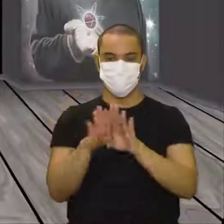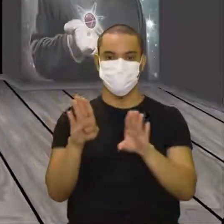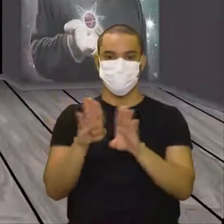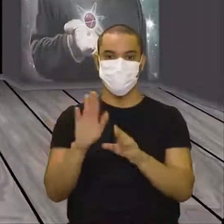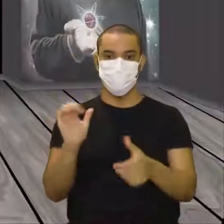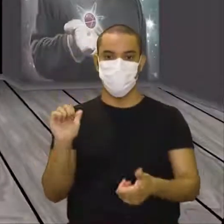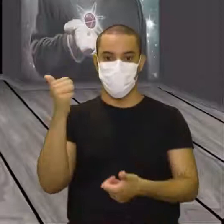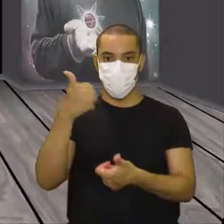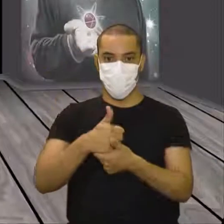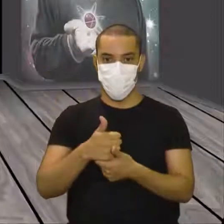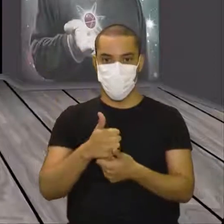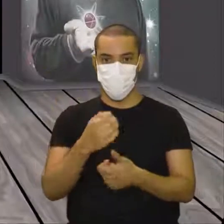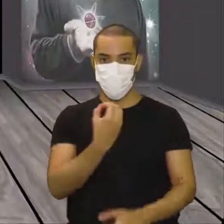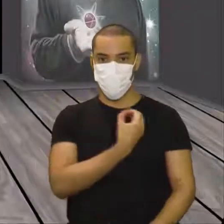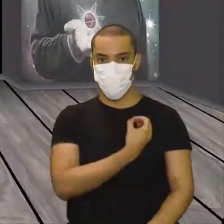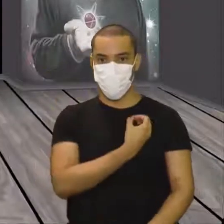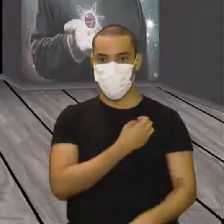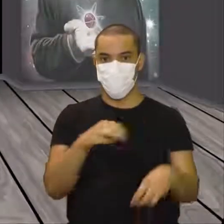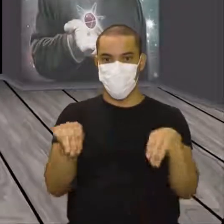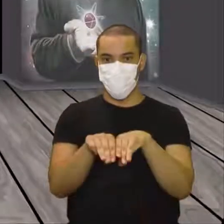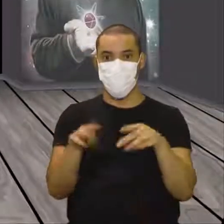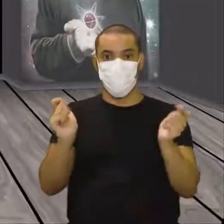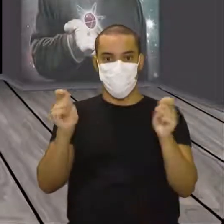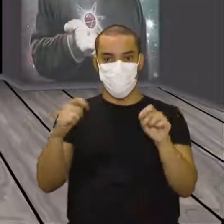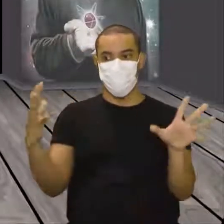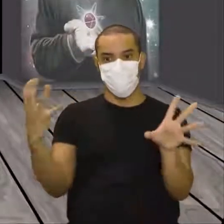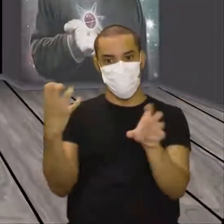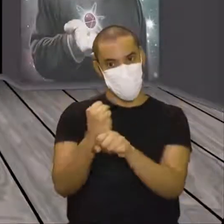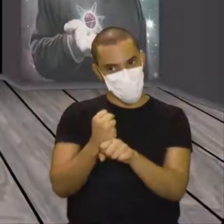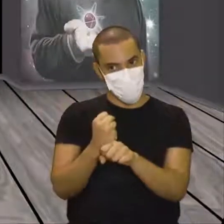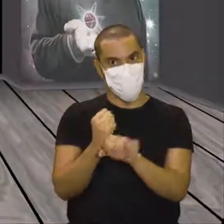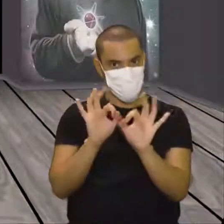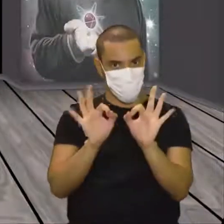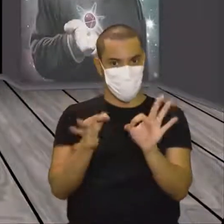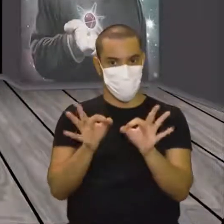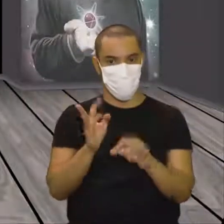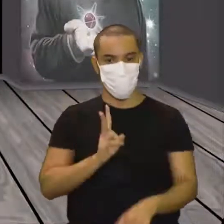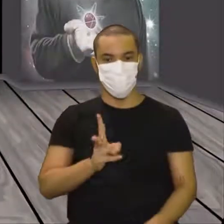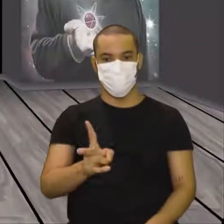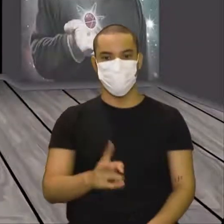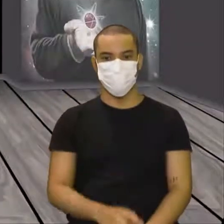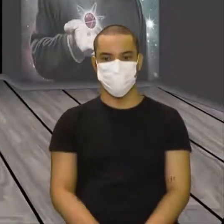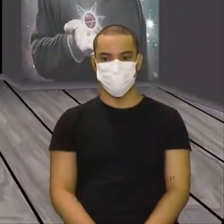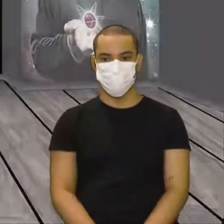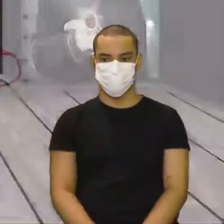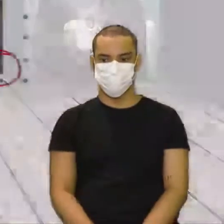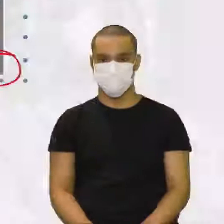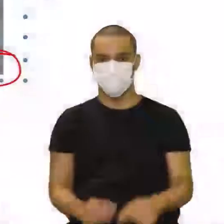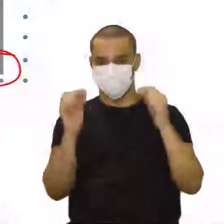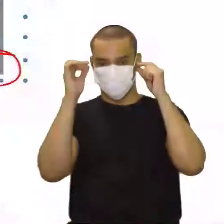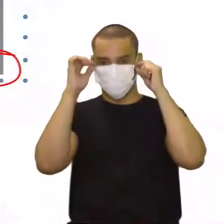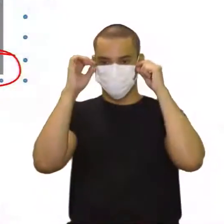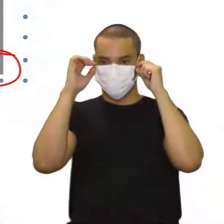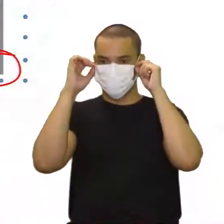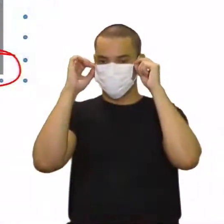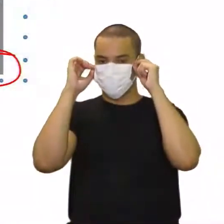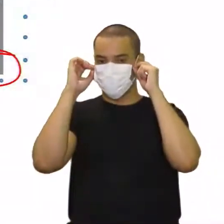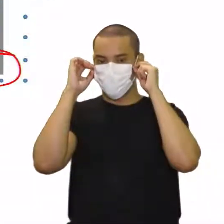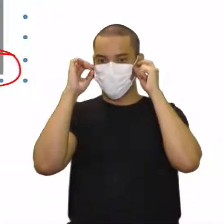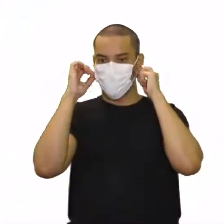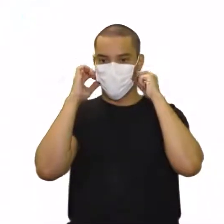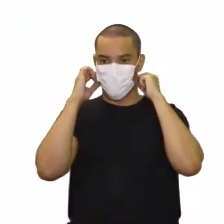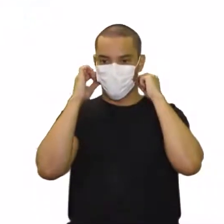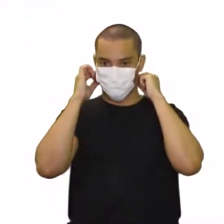força magnética para poder calcular algumas coisas, certo? Então vamos continuar lá. Então o que que acontece? Aí está